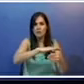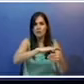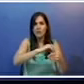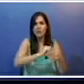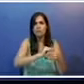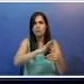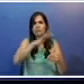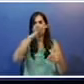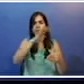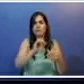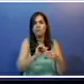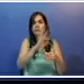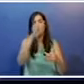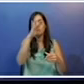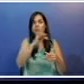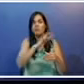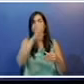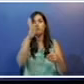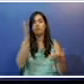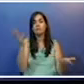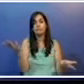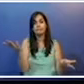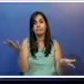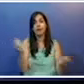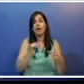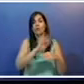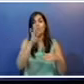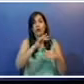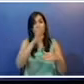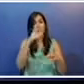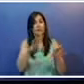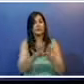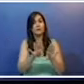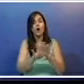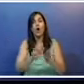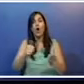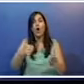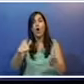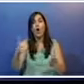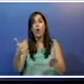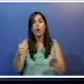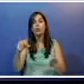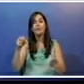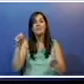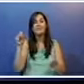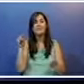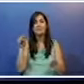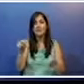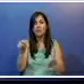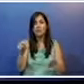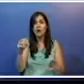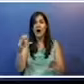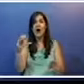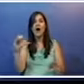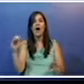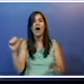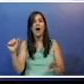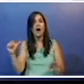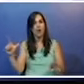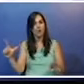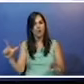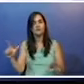líquido evaporam. Com o vapor, vão embora 11 mil calorias.